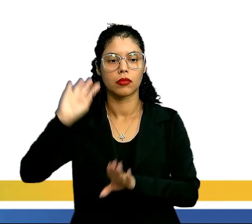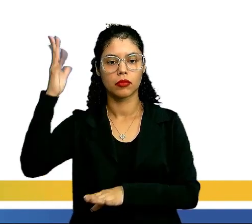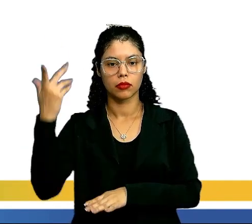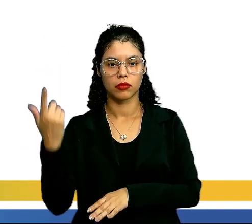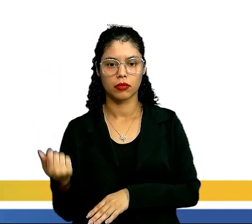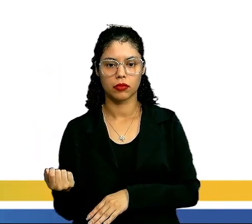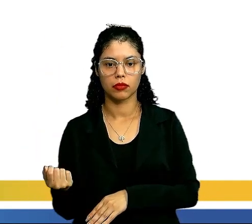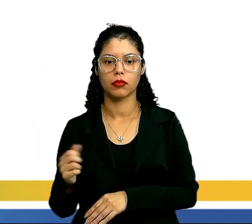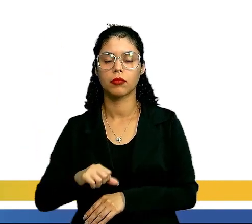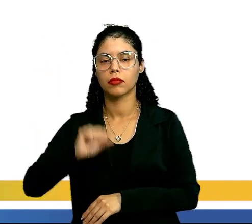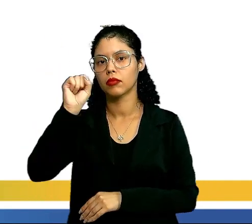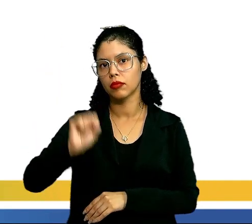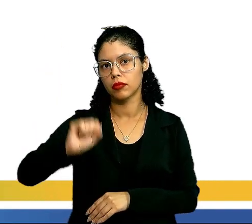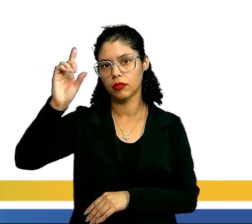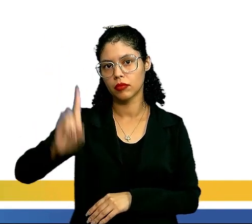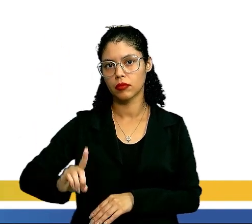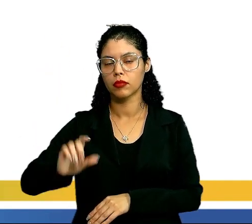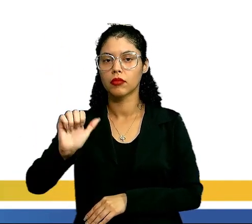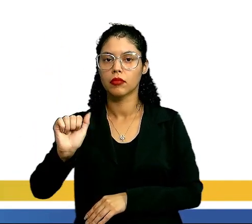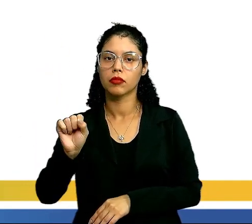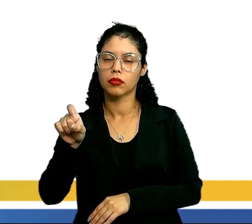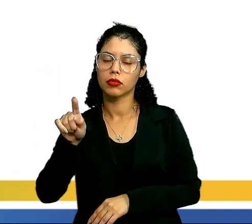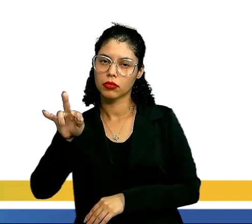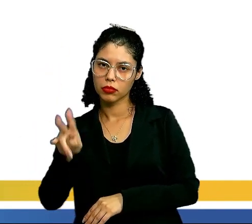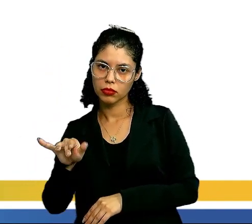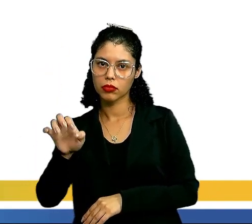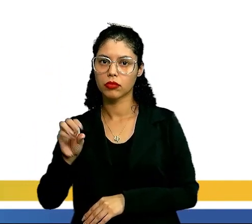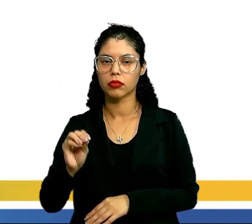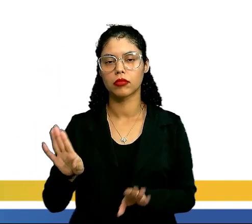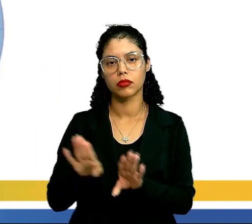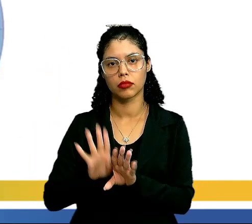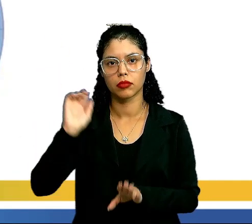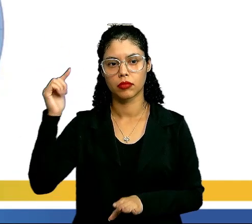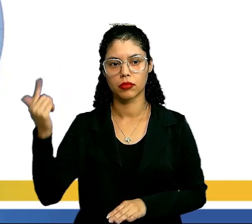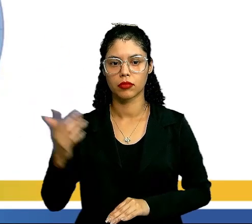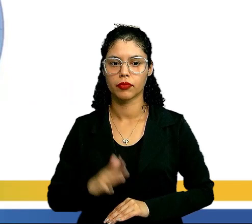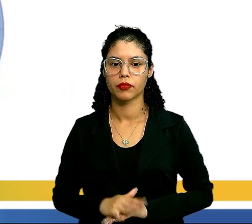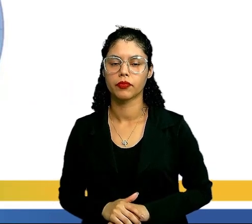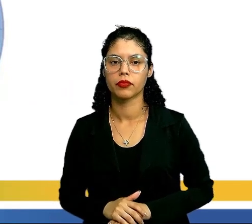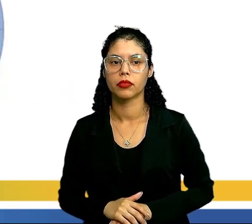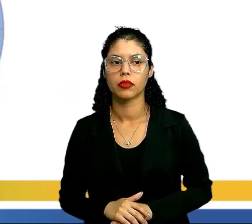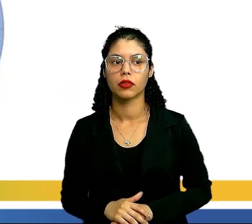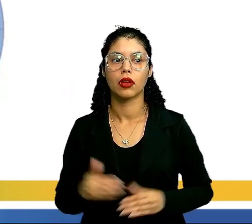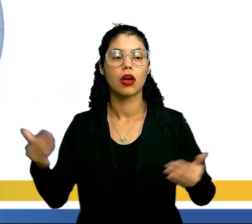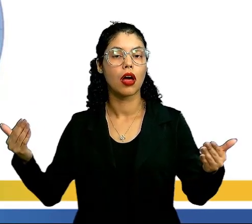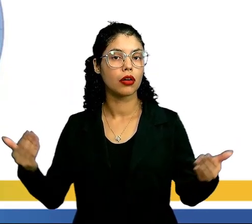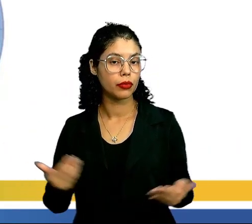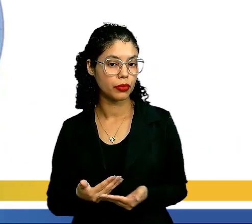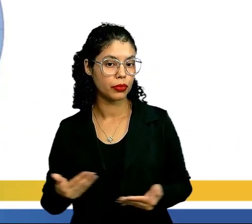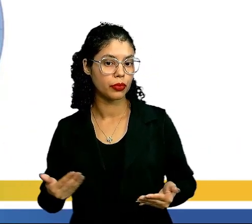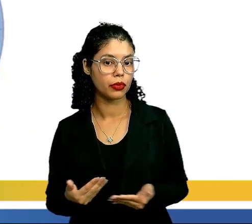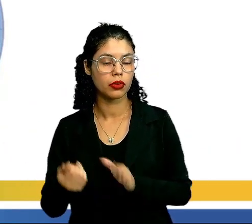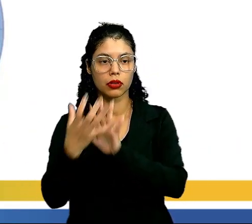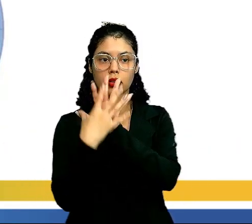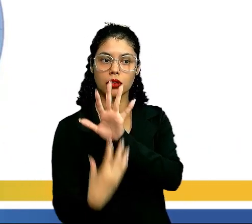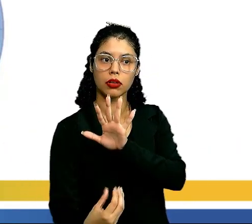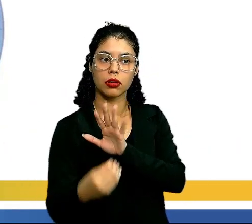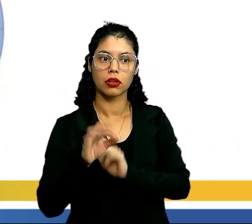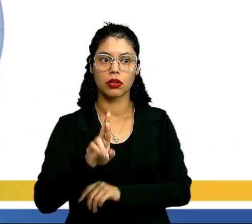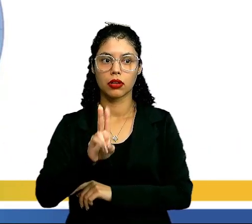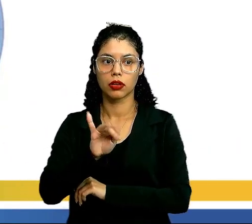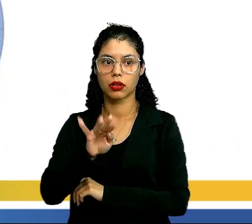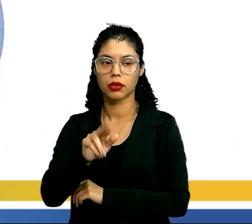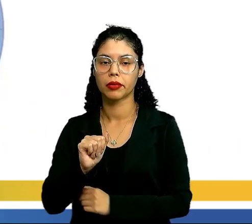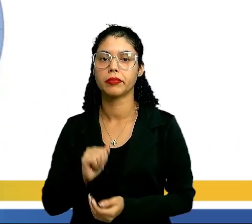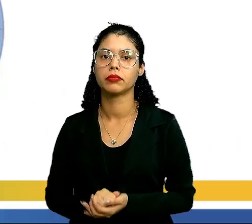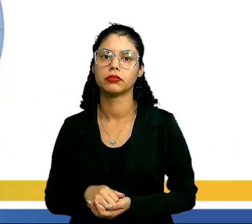africanos, do Sudeste Asiático também, do Sul Asiático, entre outros. Agora chegamos na projeção de